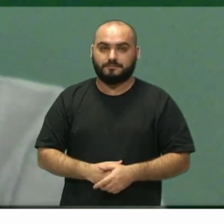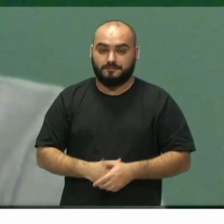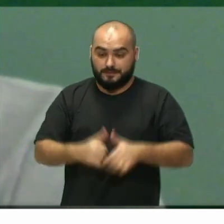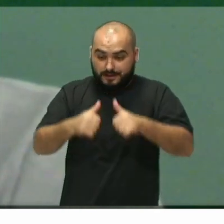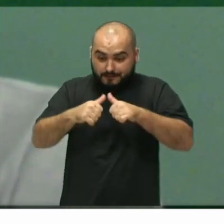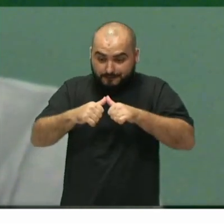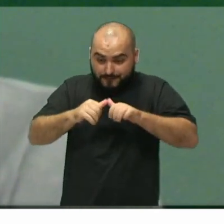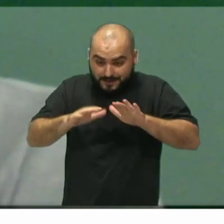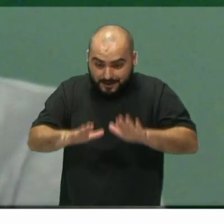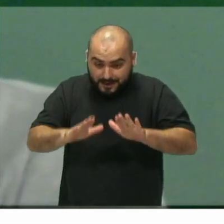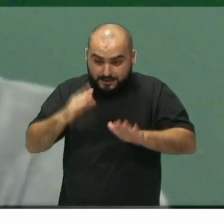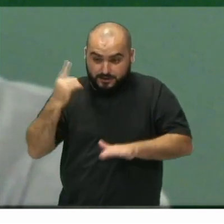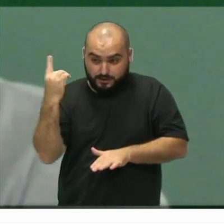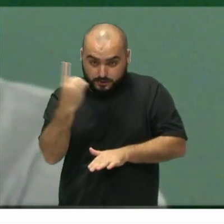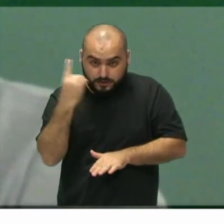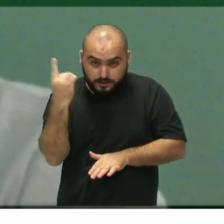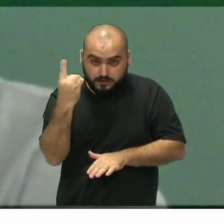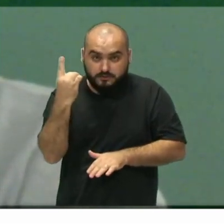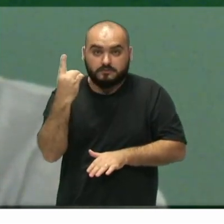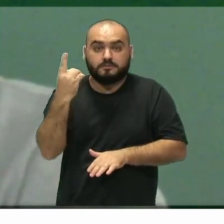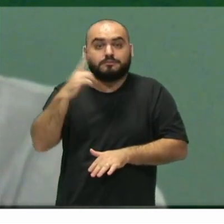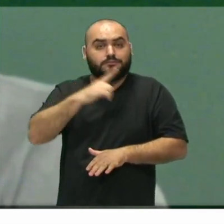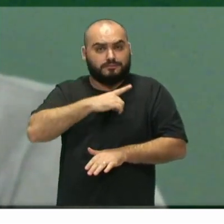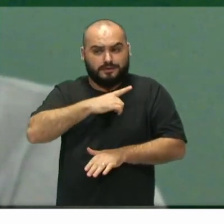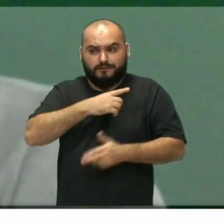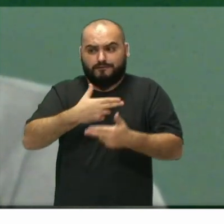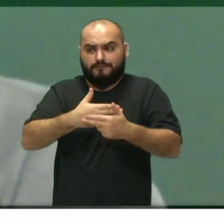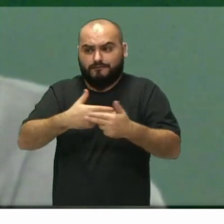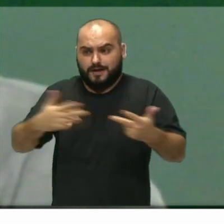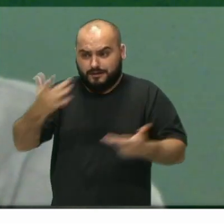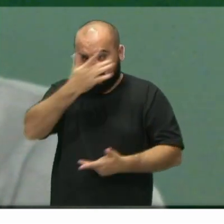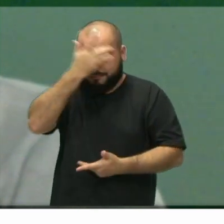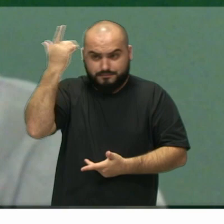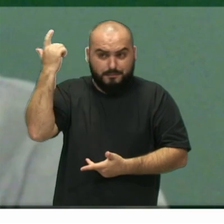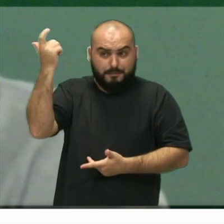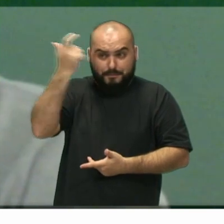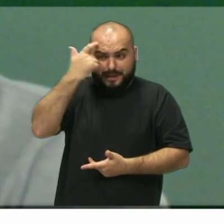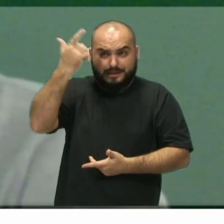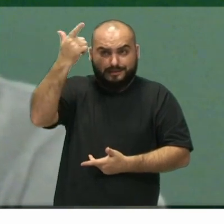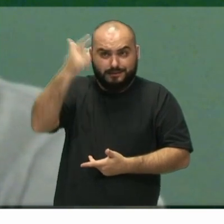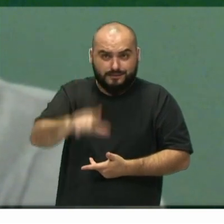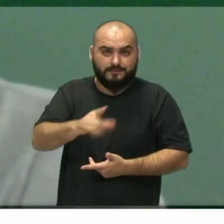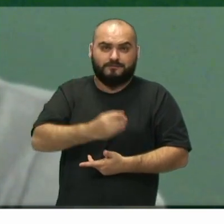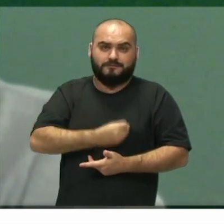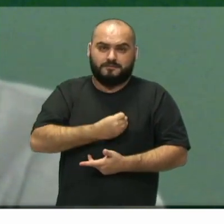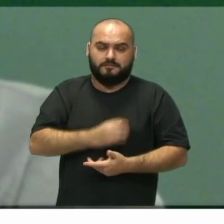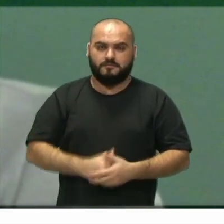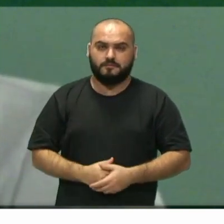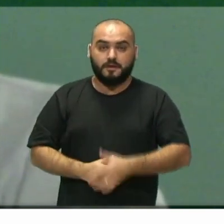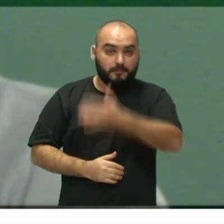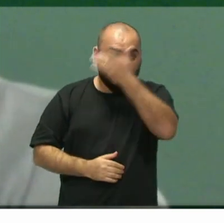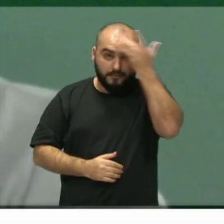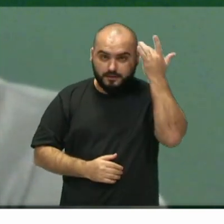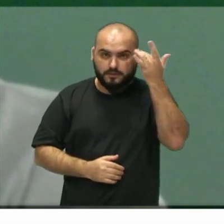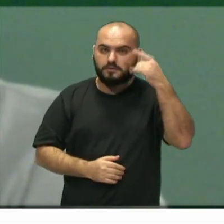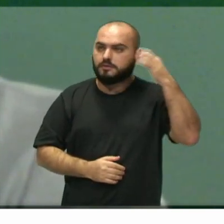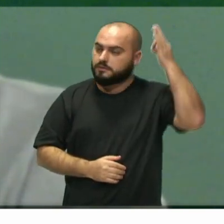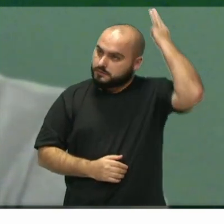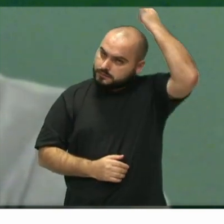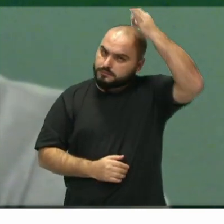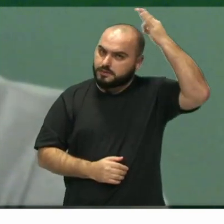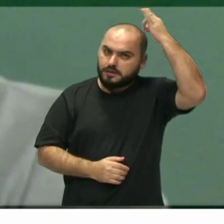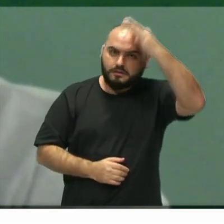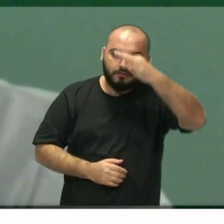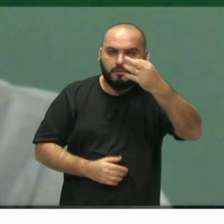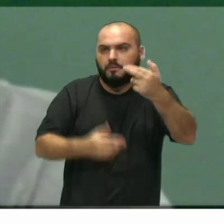sozinho consigo mesmo está fazendo com que muitas pessoas repensem as suas vidas. Quem já tem um certo grau de espiritualidade ou alguma